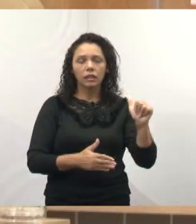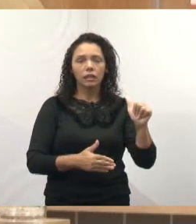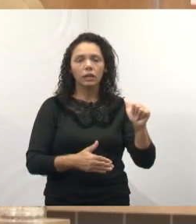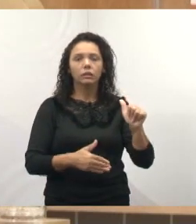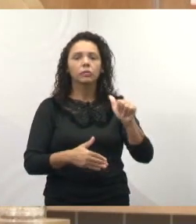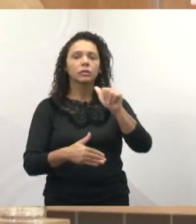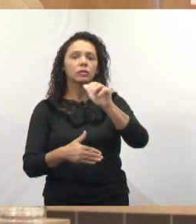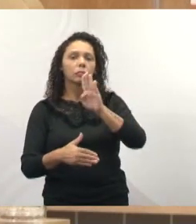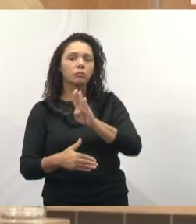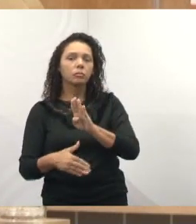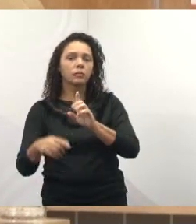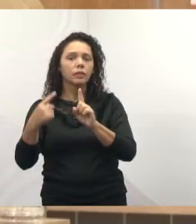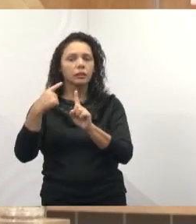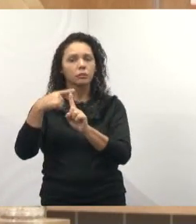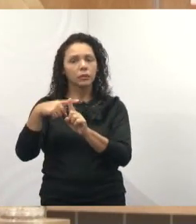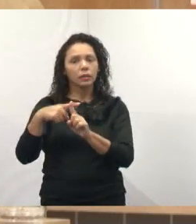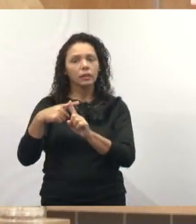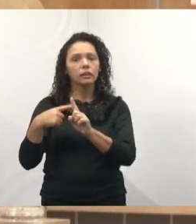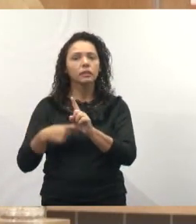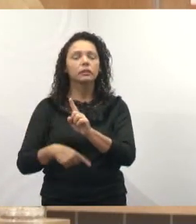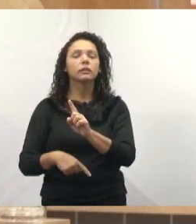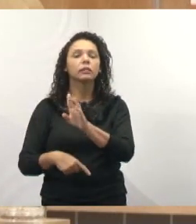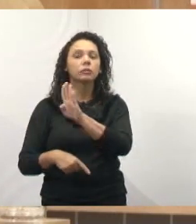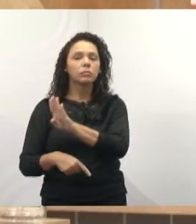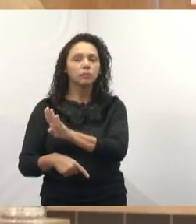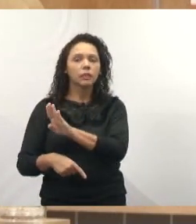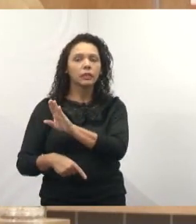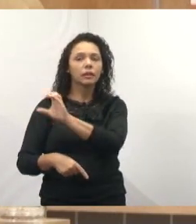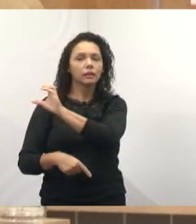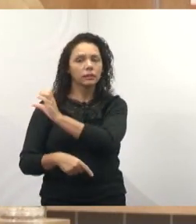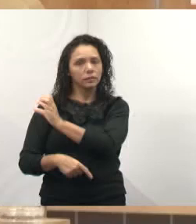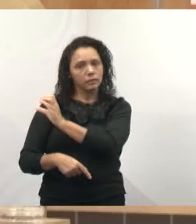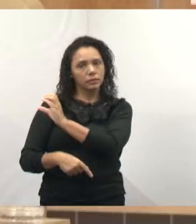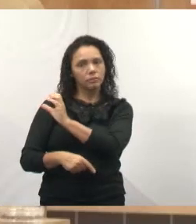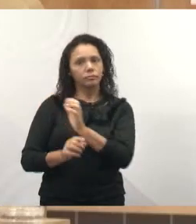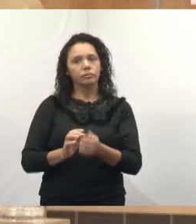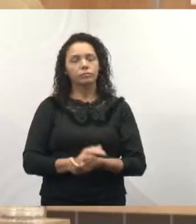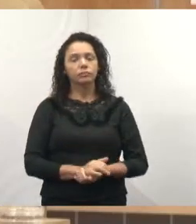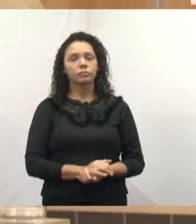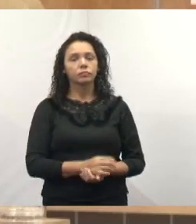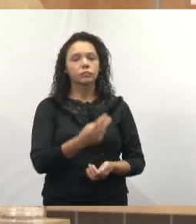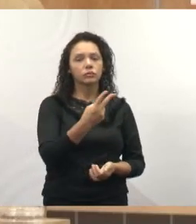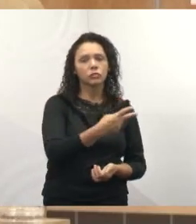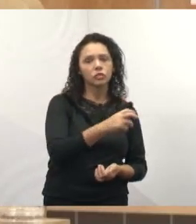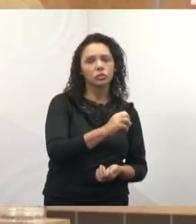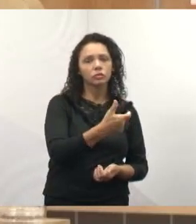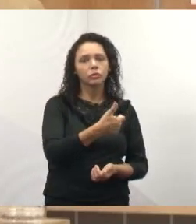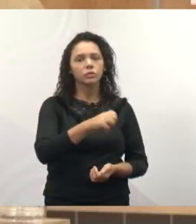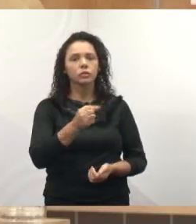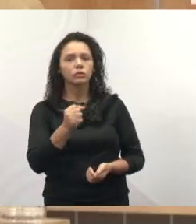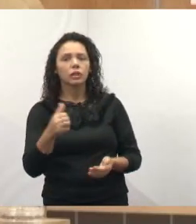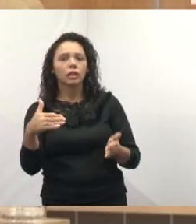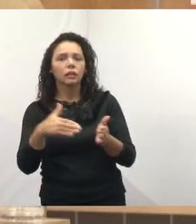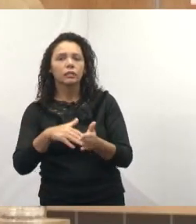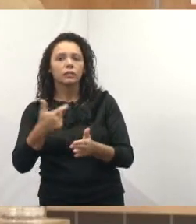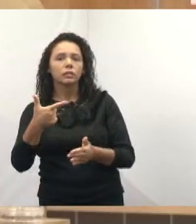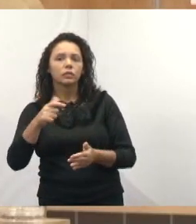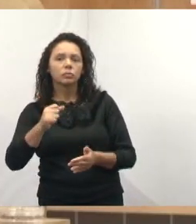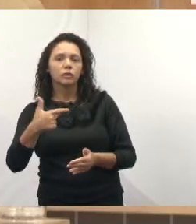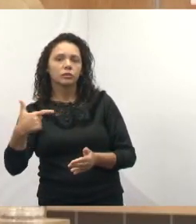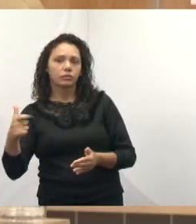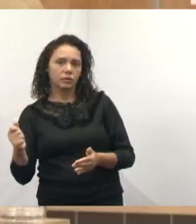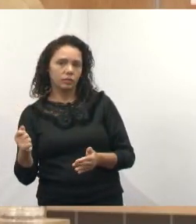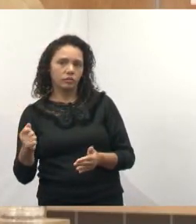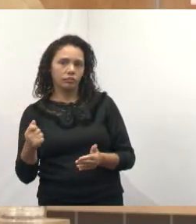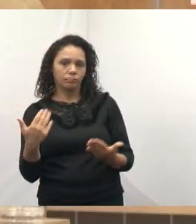B+, B, C+, e C. De 2018 a 2020, que a gente